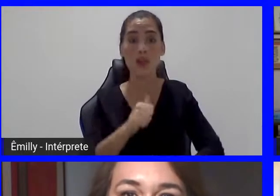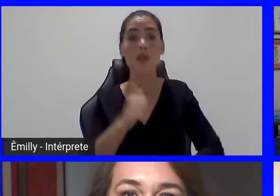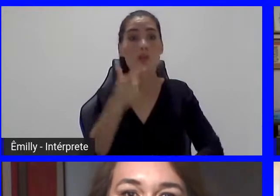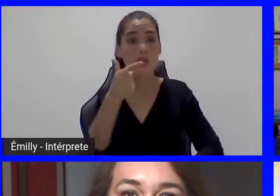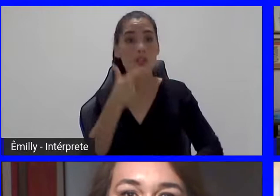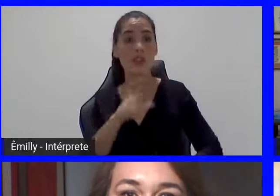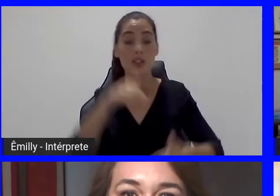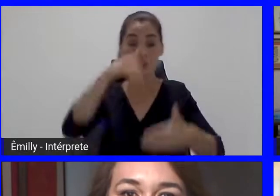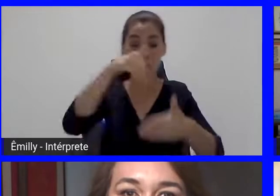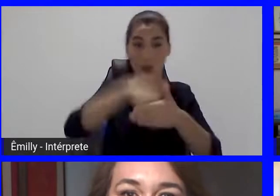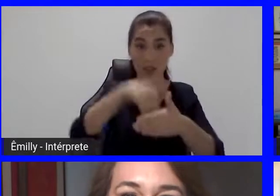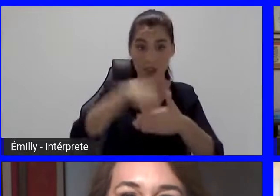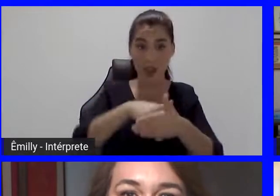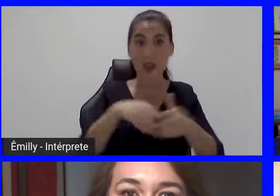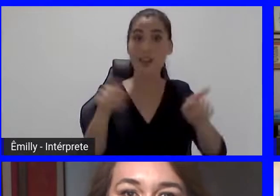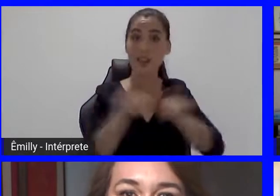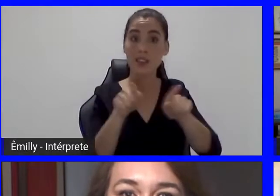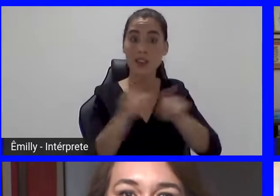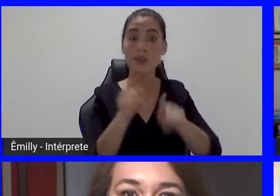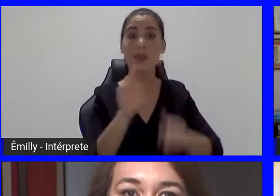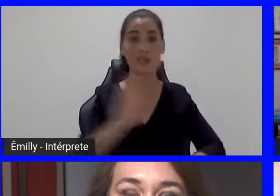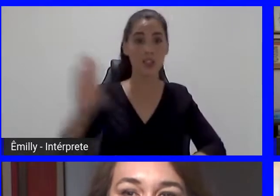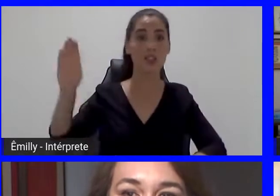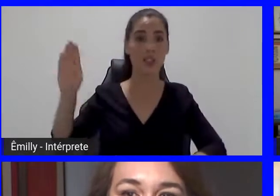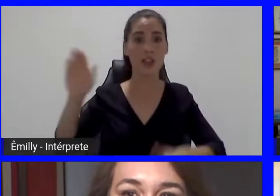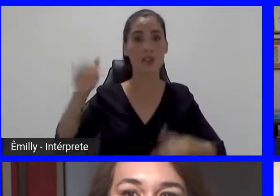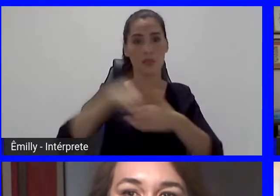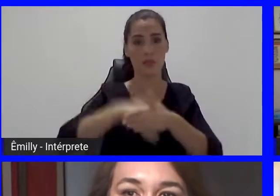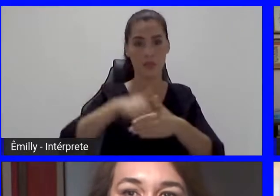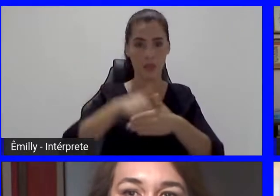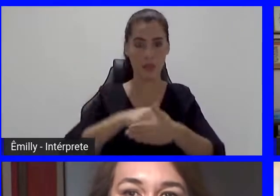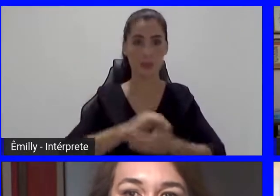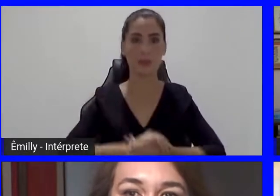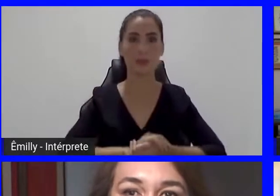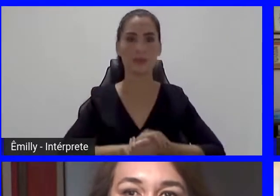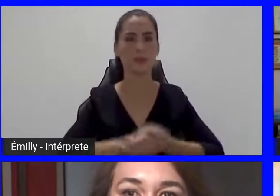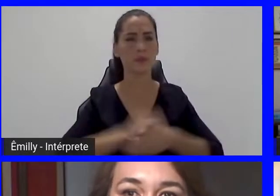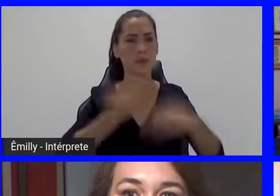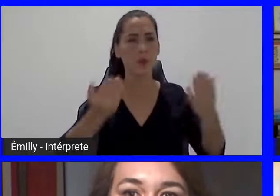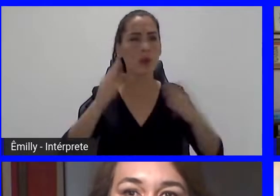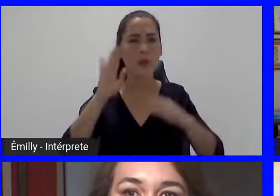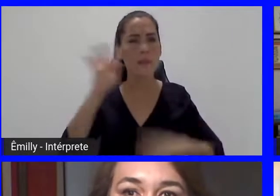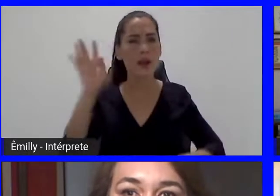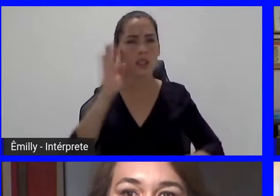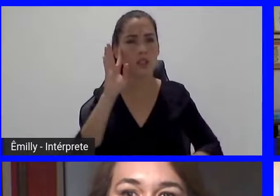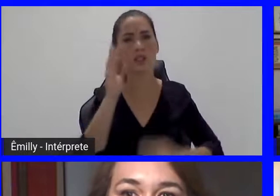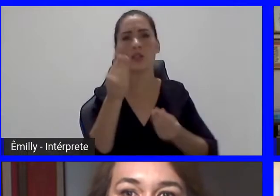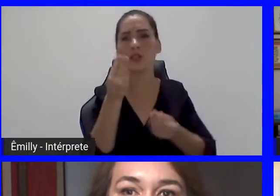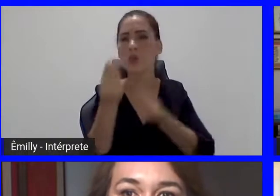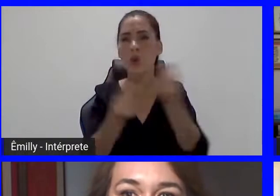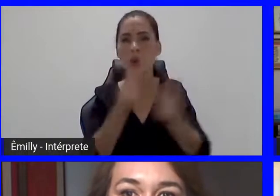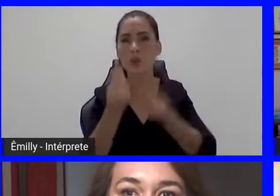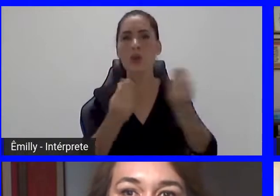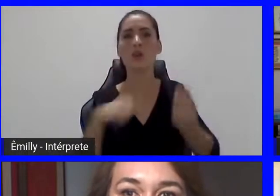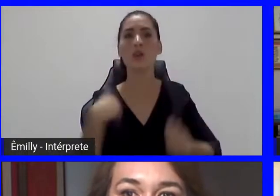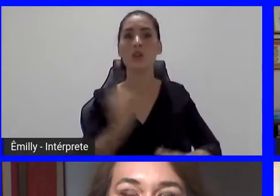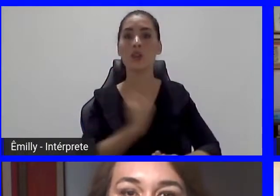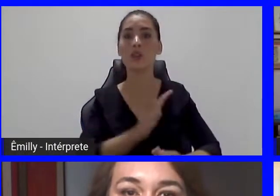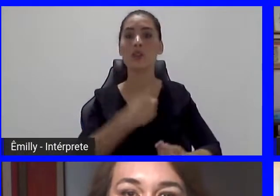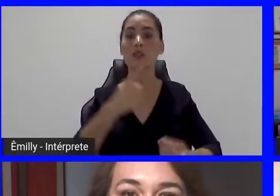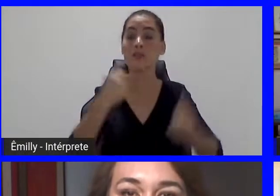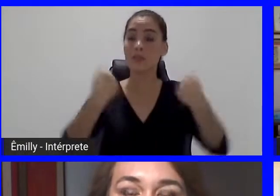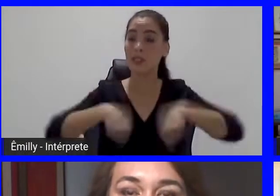Primeiro votar e só depois ser votada. Então, você imagina o quanto que nós tivemos e que temos que abrir portas